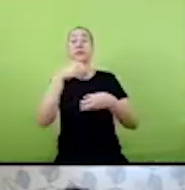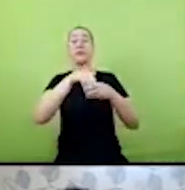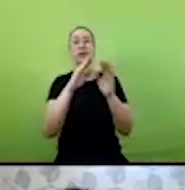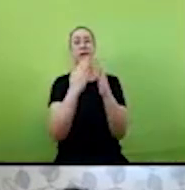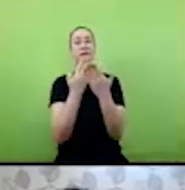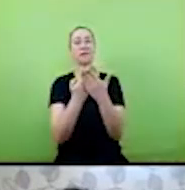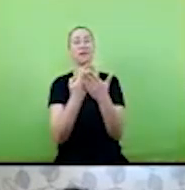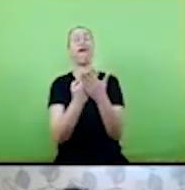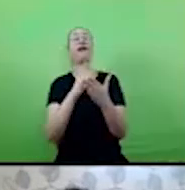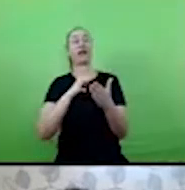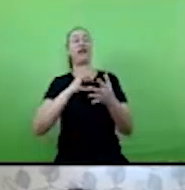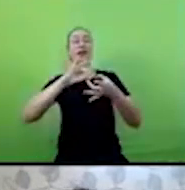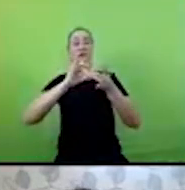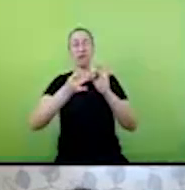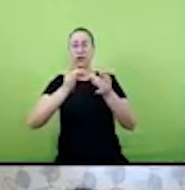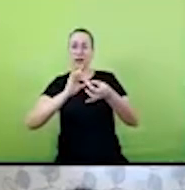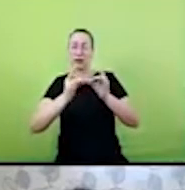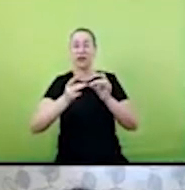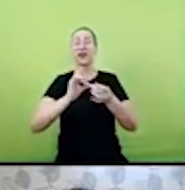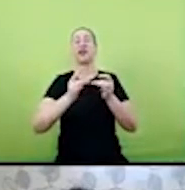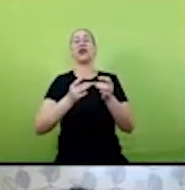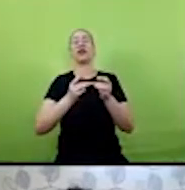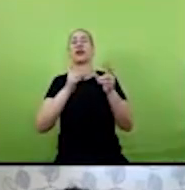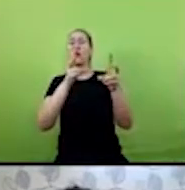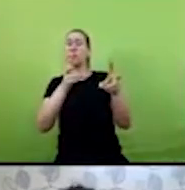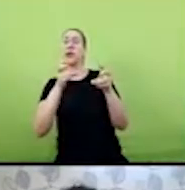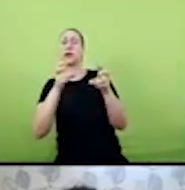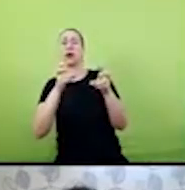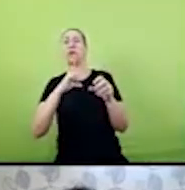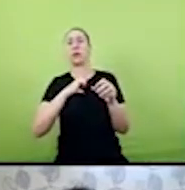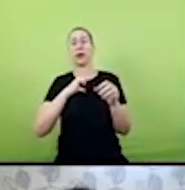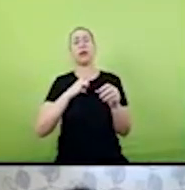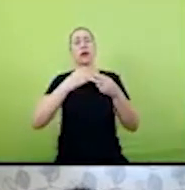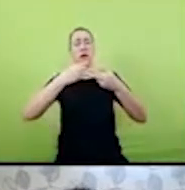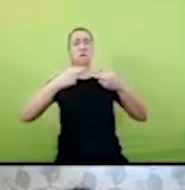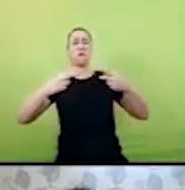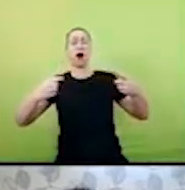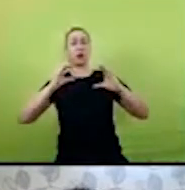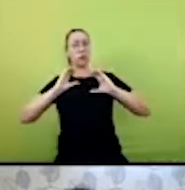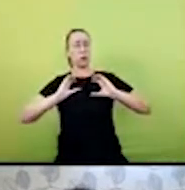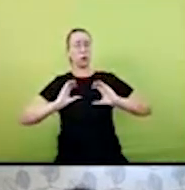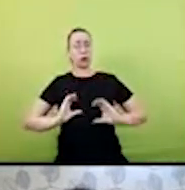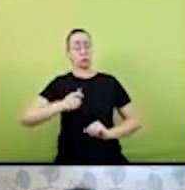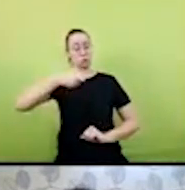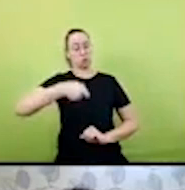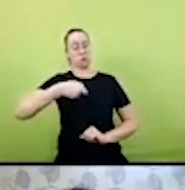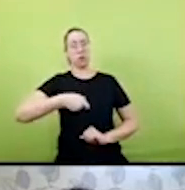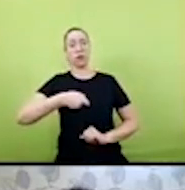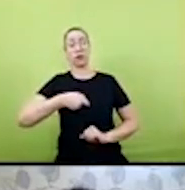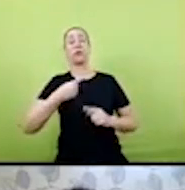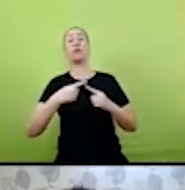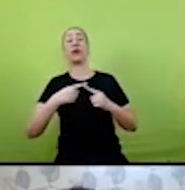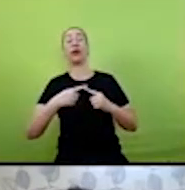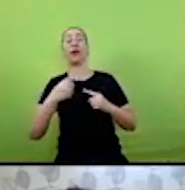palestras em escolas, e a gente percebe, né, muitos padrões rígidos de comportamento que muitos